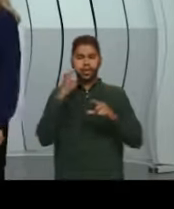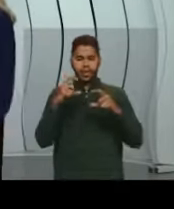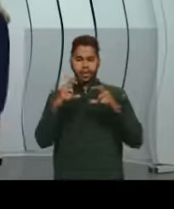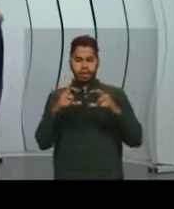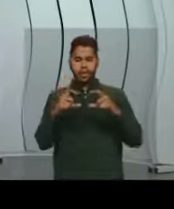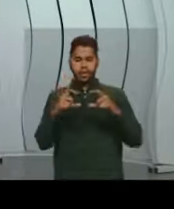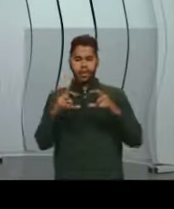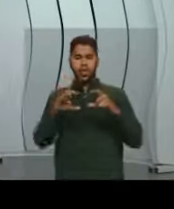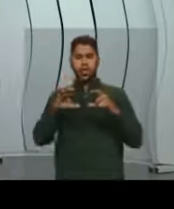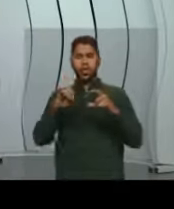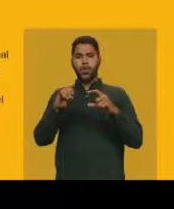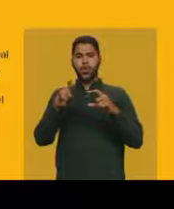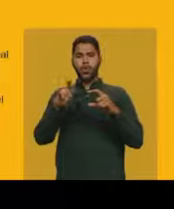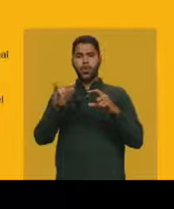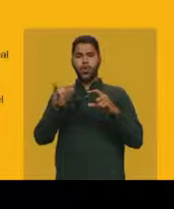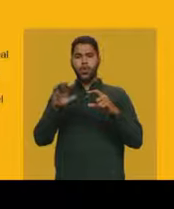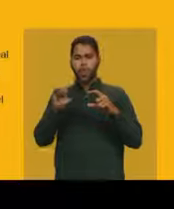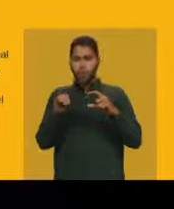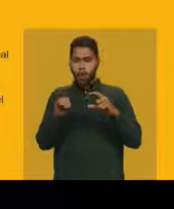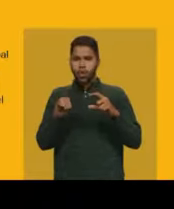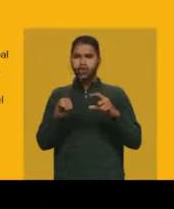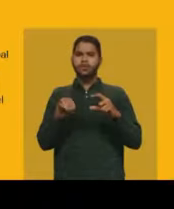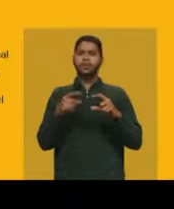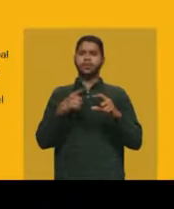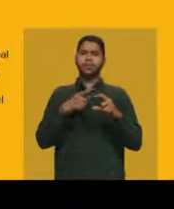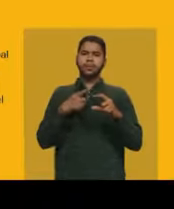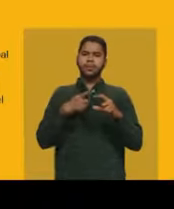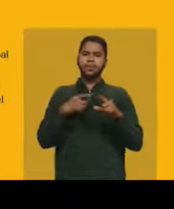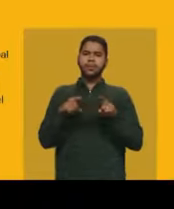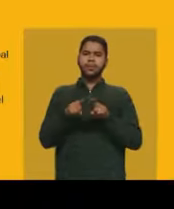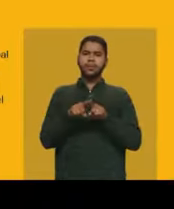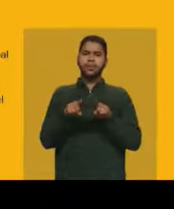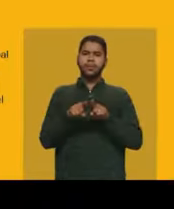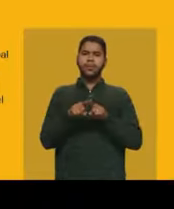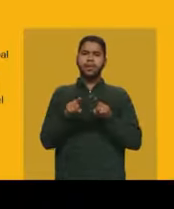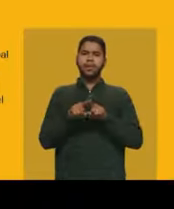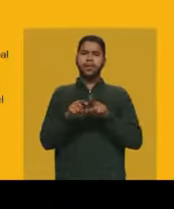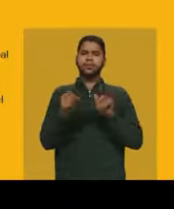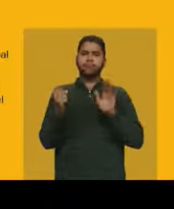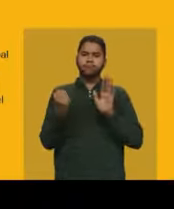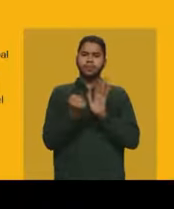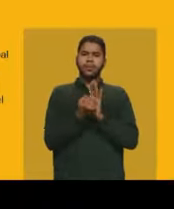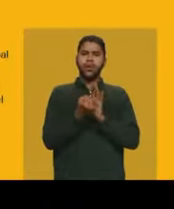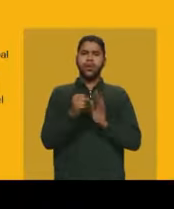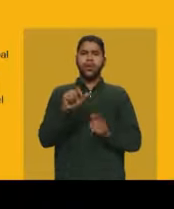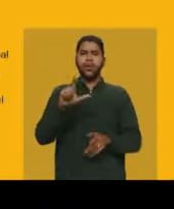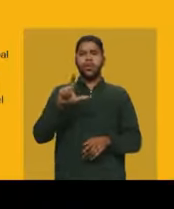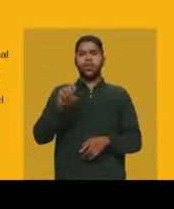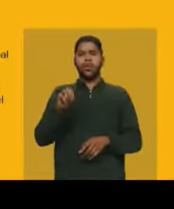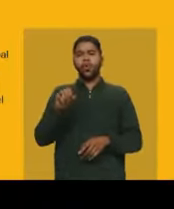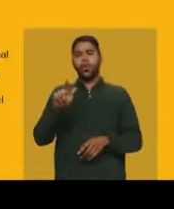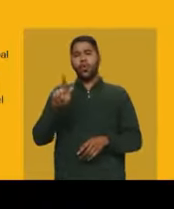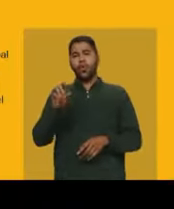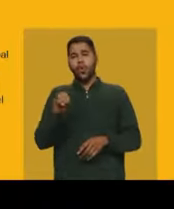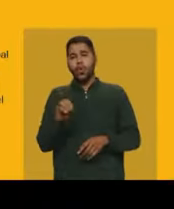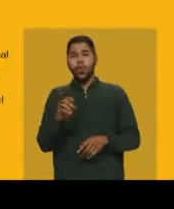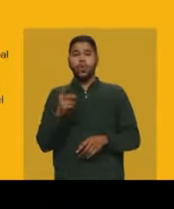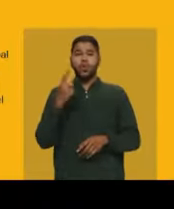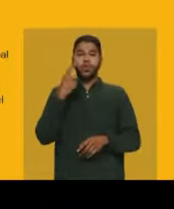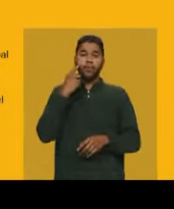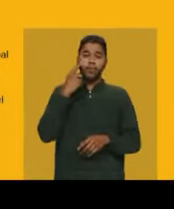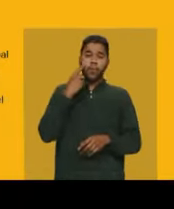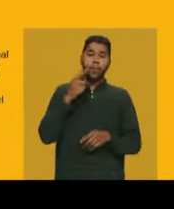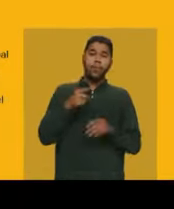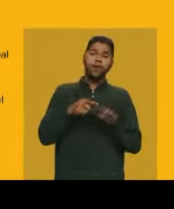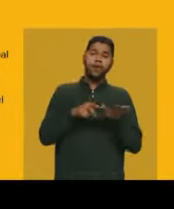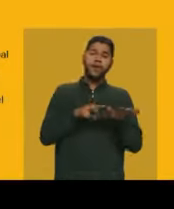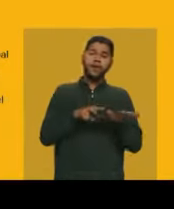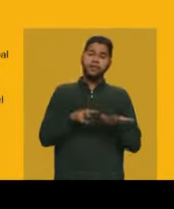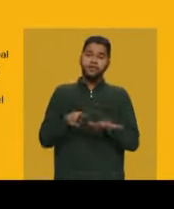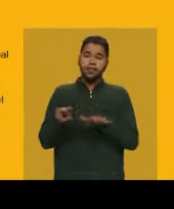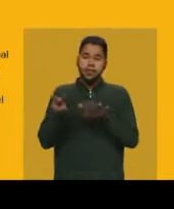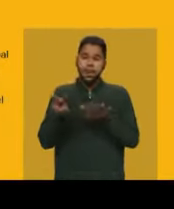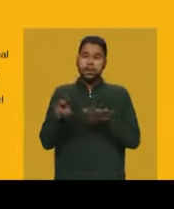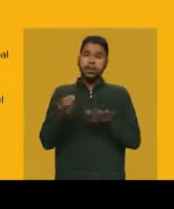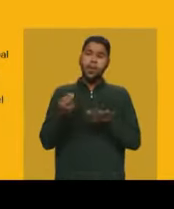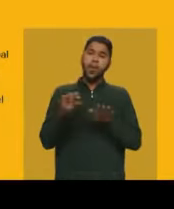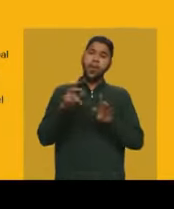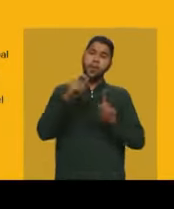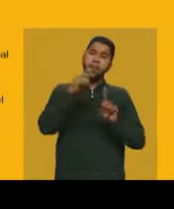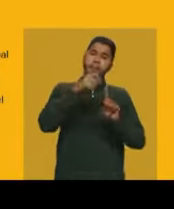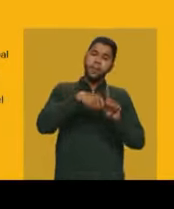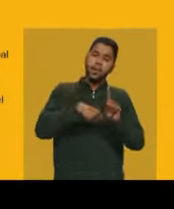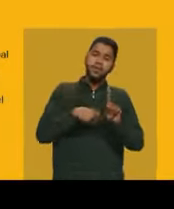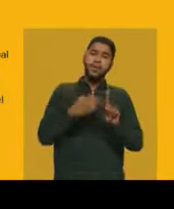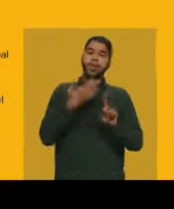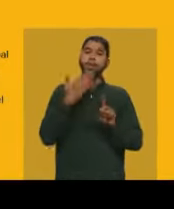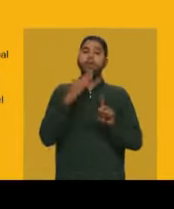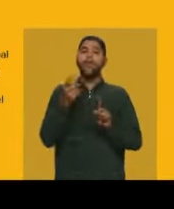nessa capa, e nas capas de revistas, nós ainda temos se ela é semanal ou se ela é mensal e